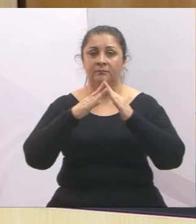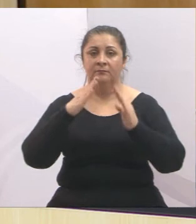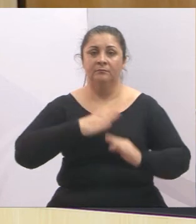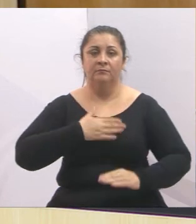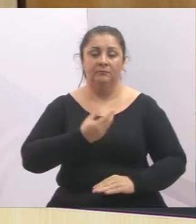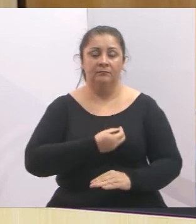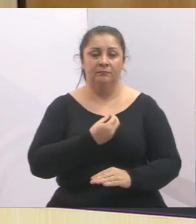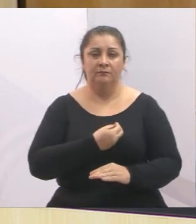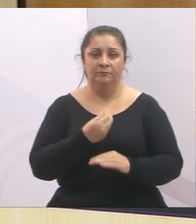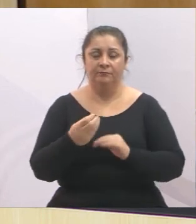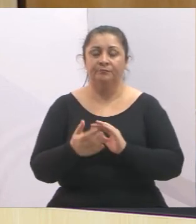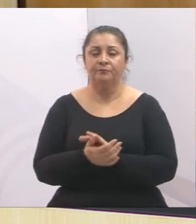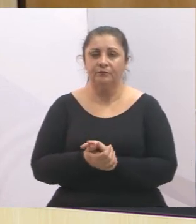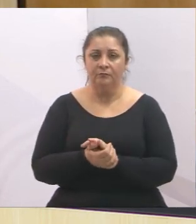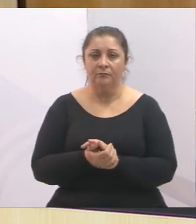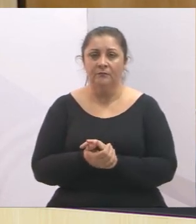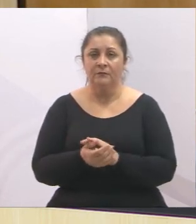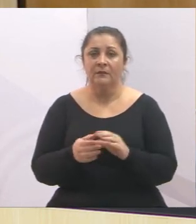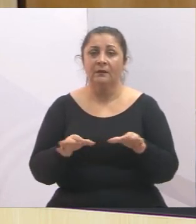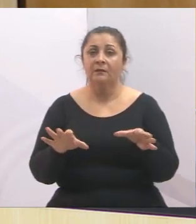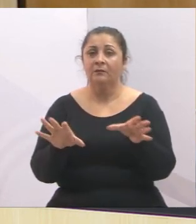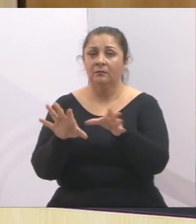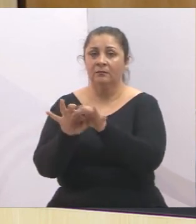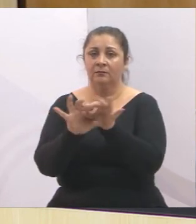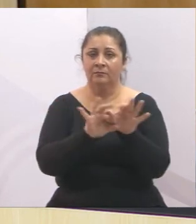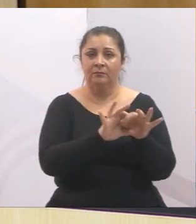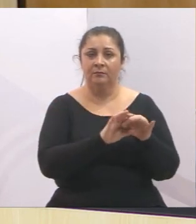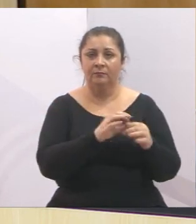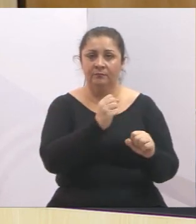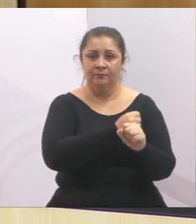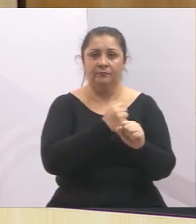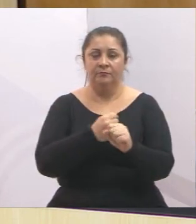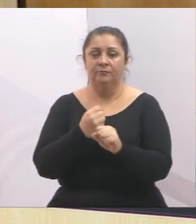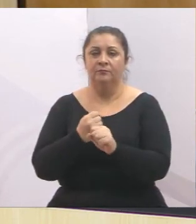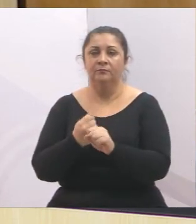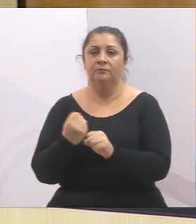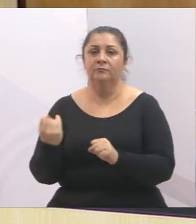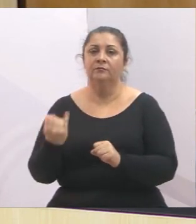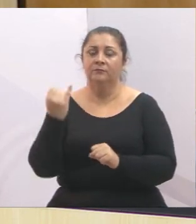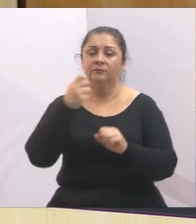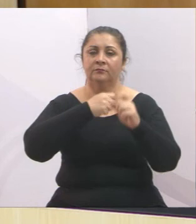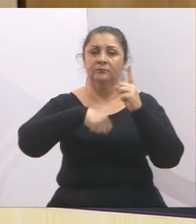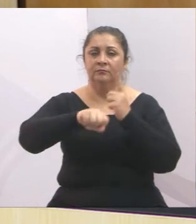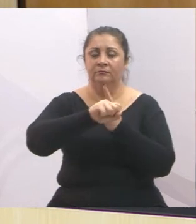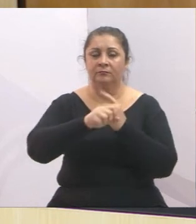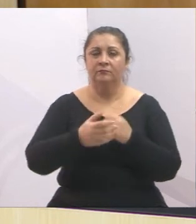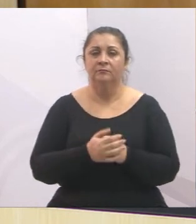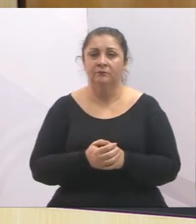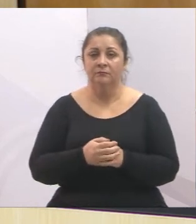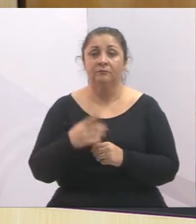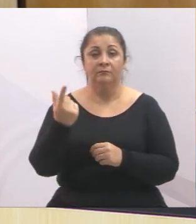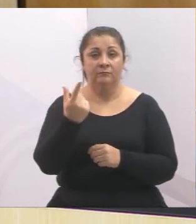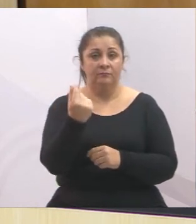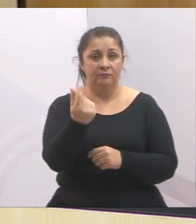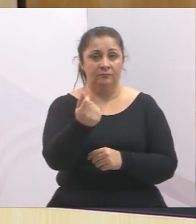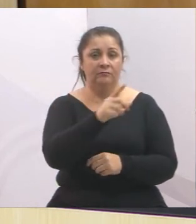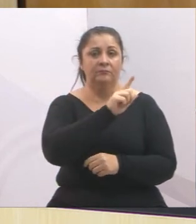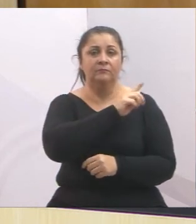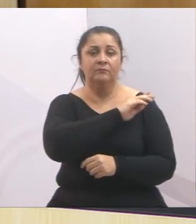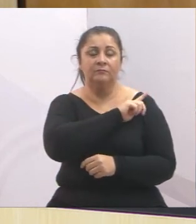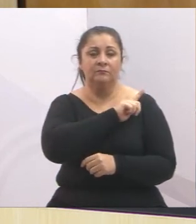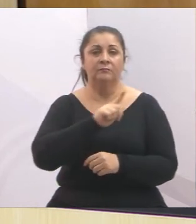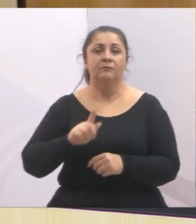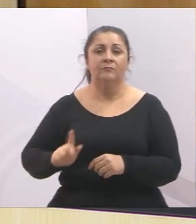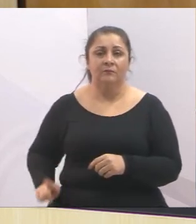Desenvolvimento Regional, formando parcerias com a construção de interesse social, considerando o investimento federal em moradias